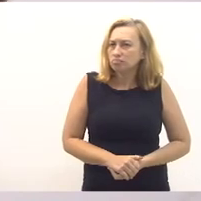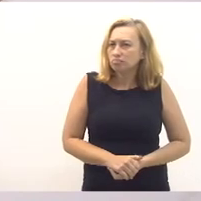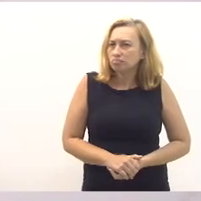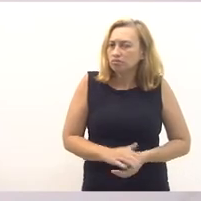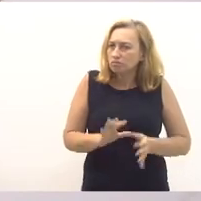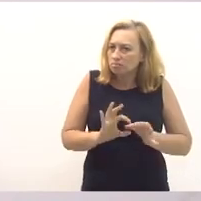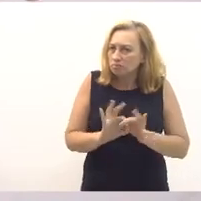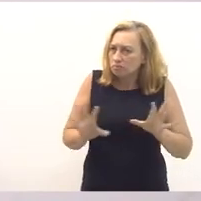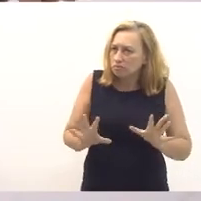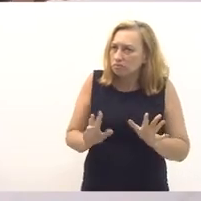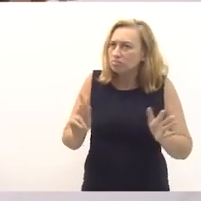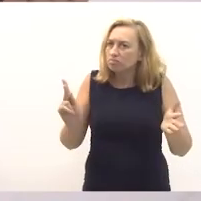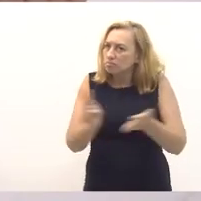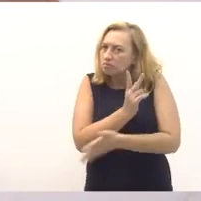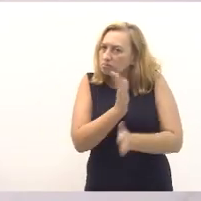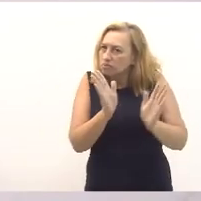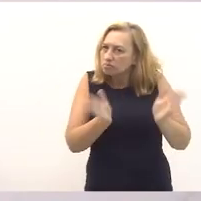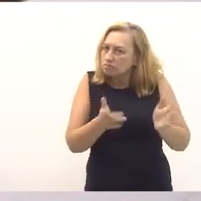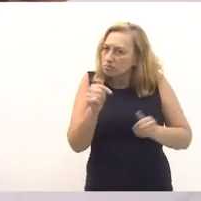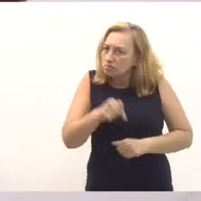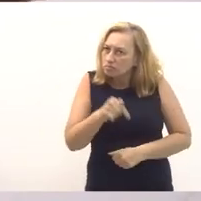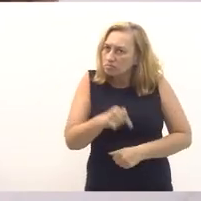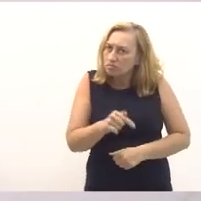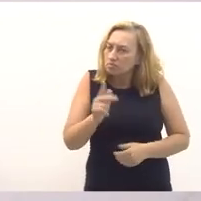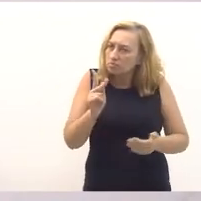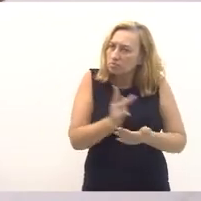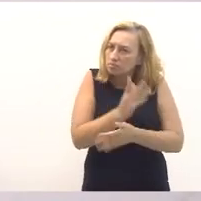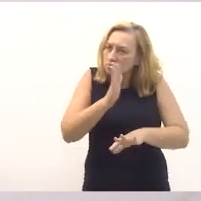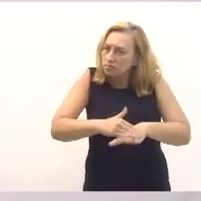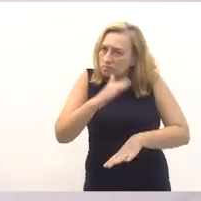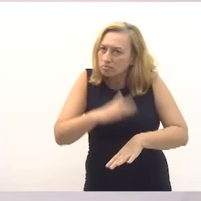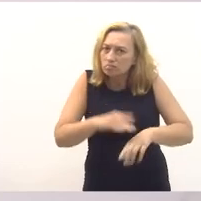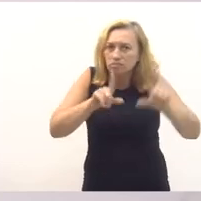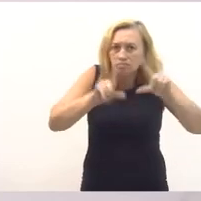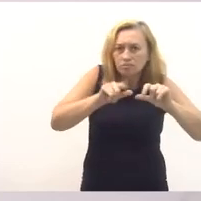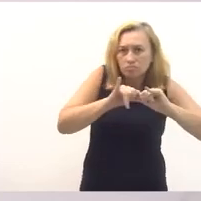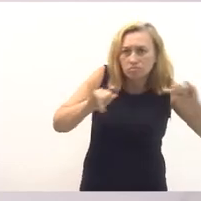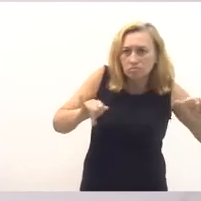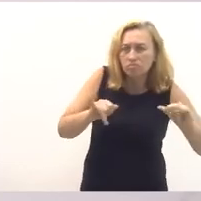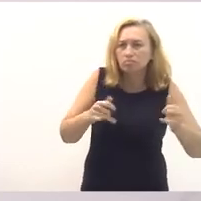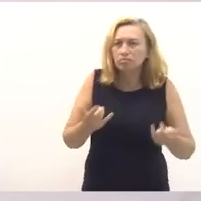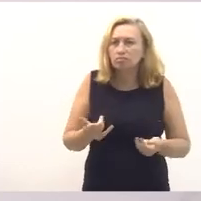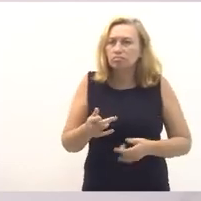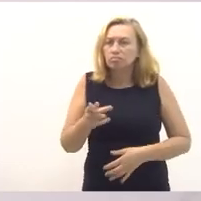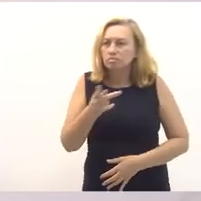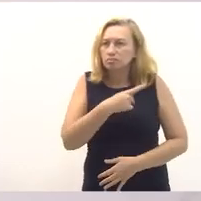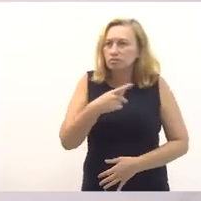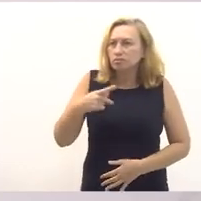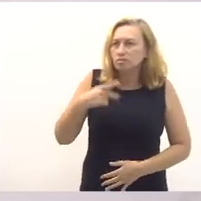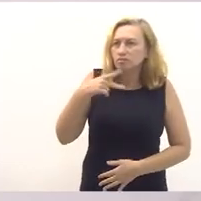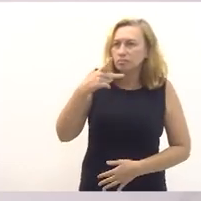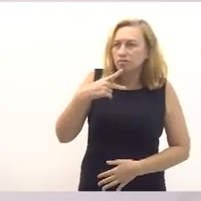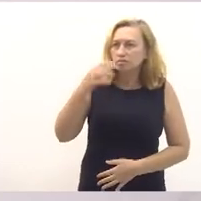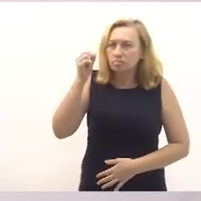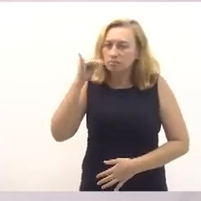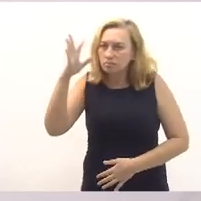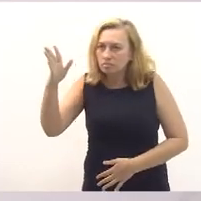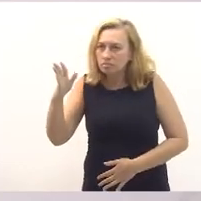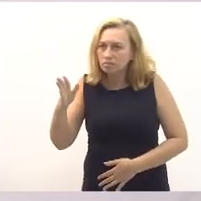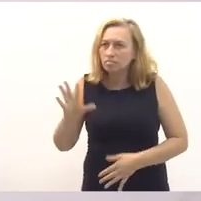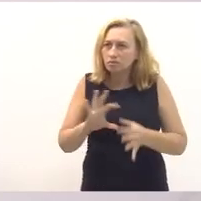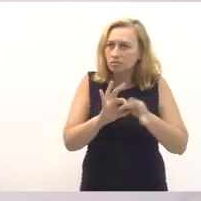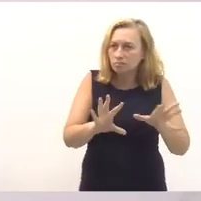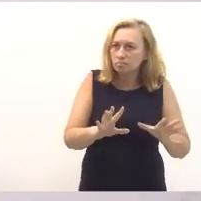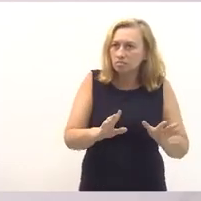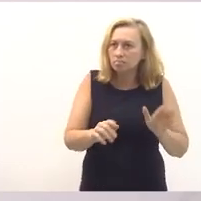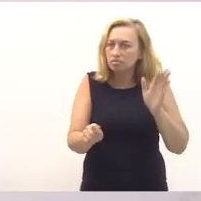espaço para que isso que tá acontecendo aqui aconteça mais na mídia ao invés do pastor falar de madrugada deixa de